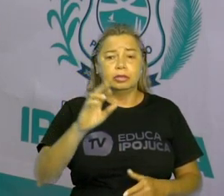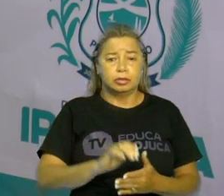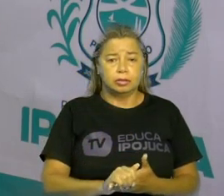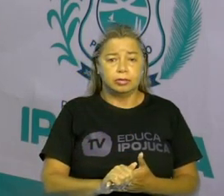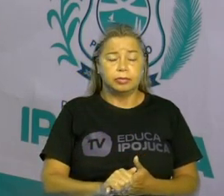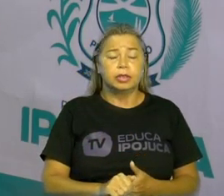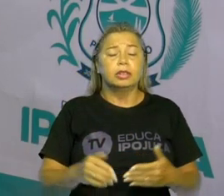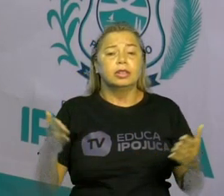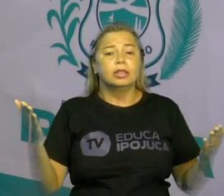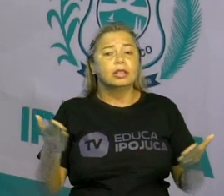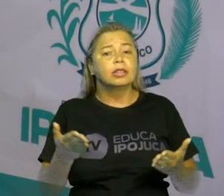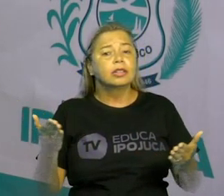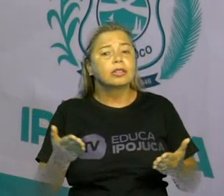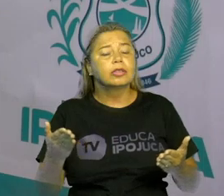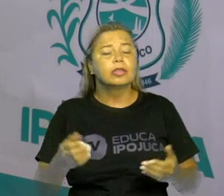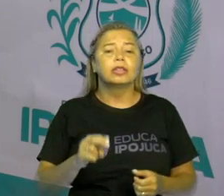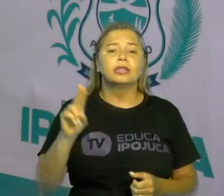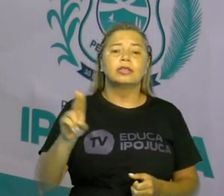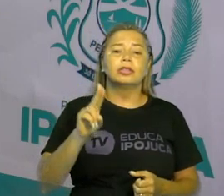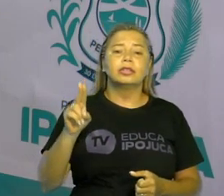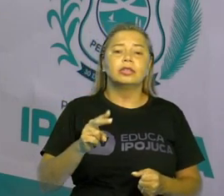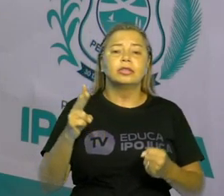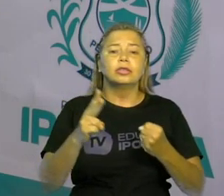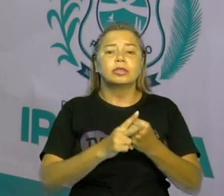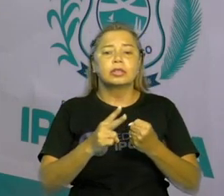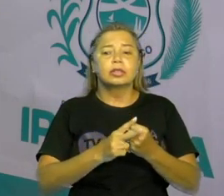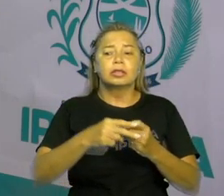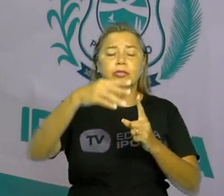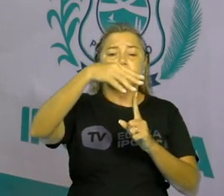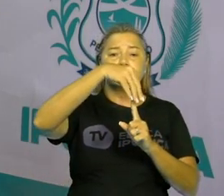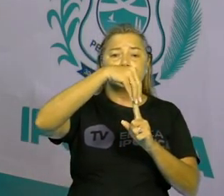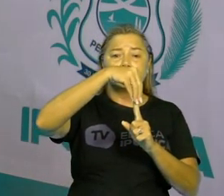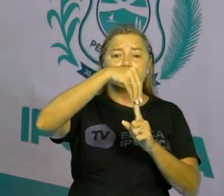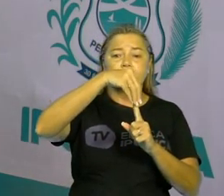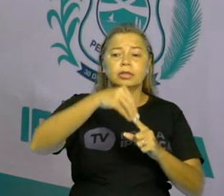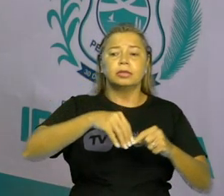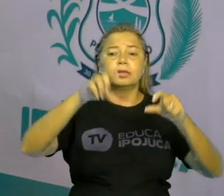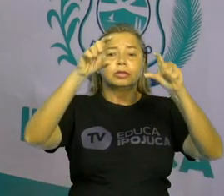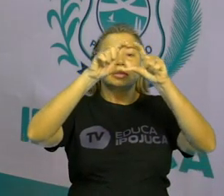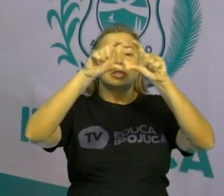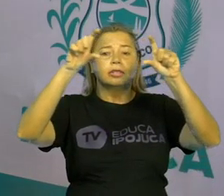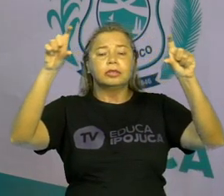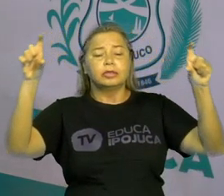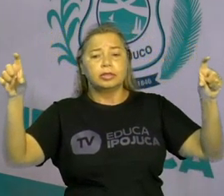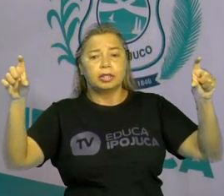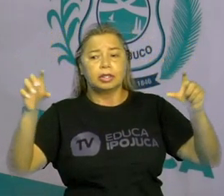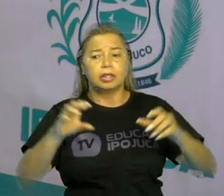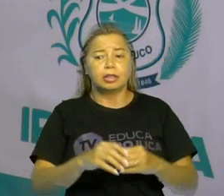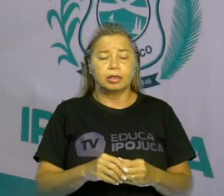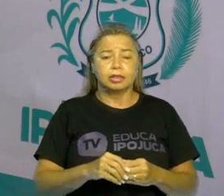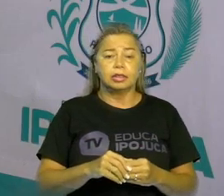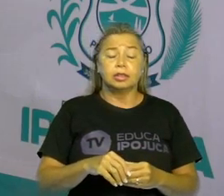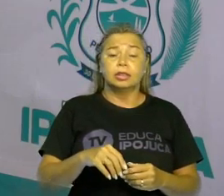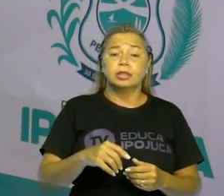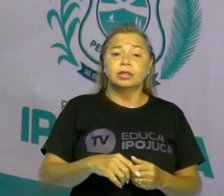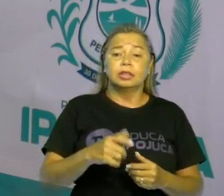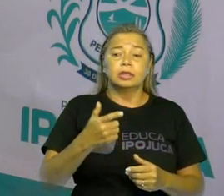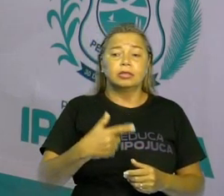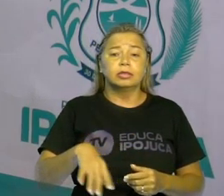eu vou utilizar o verbo é principal da frase no infinitivo mais sem o tio para não